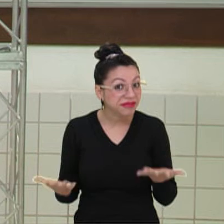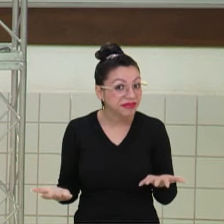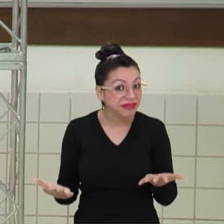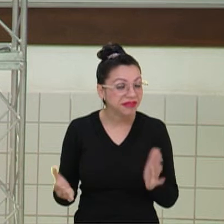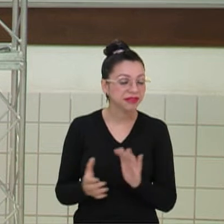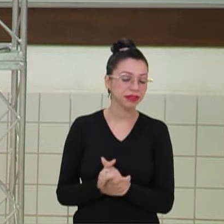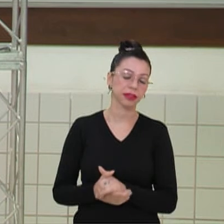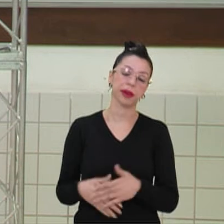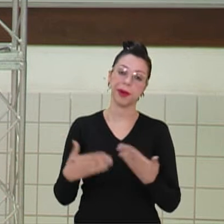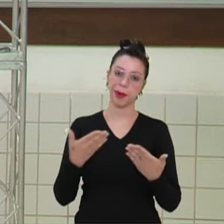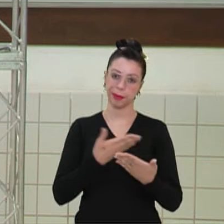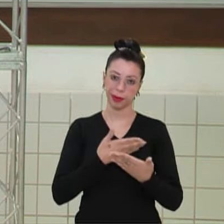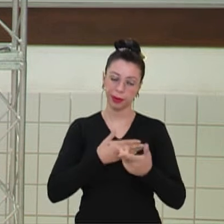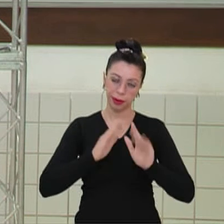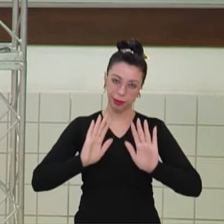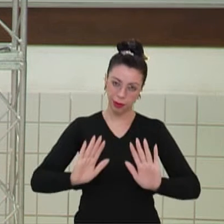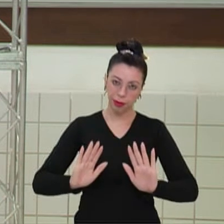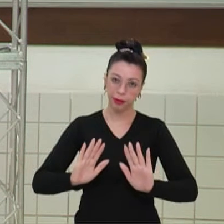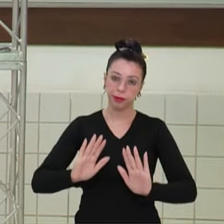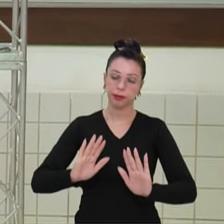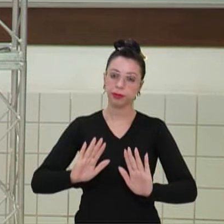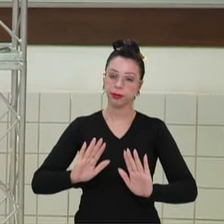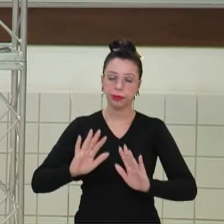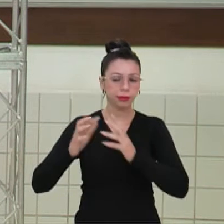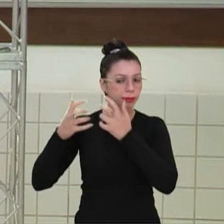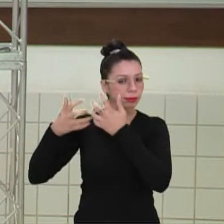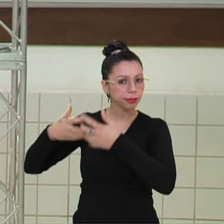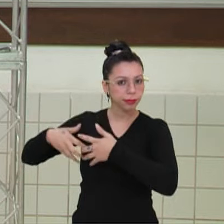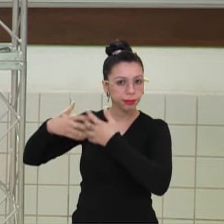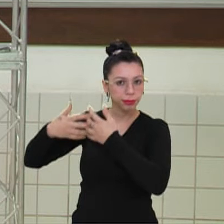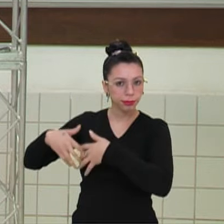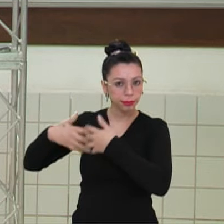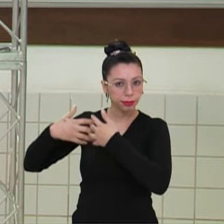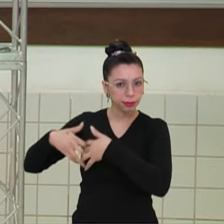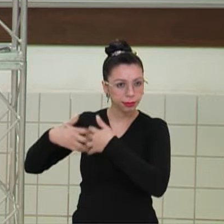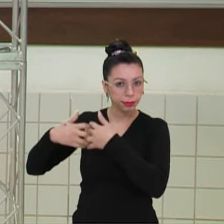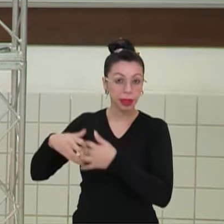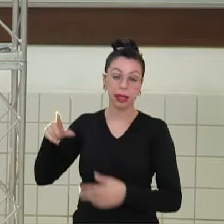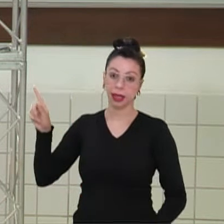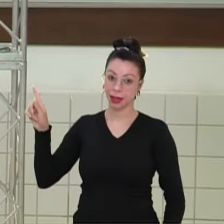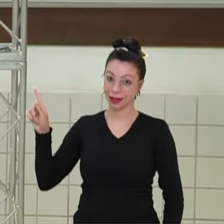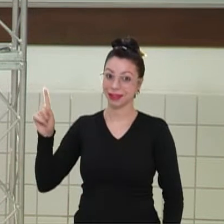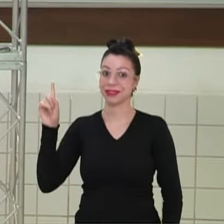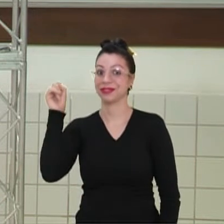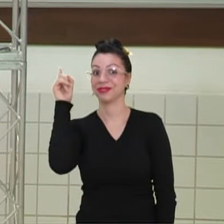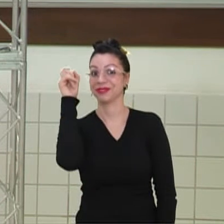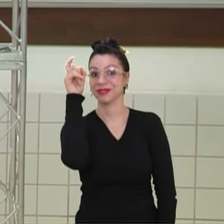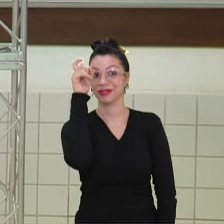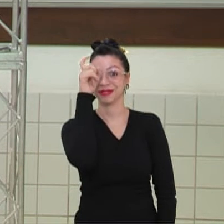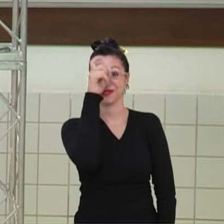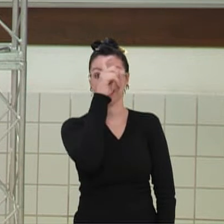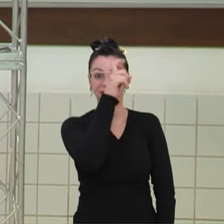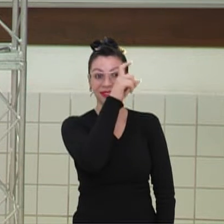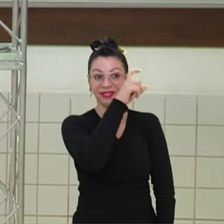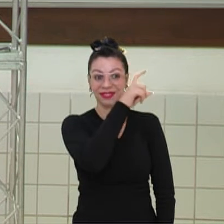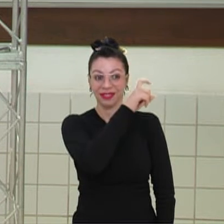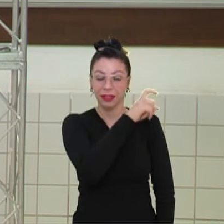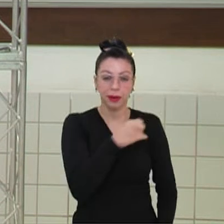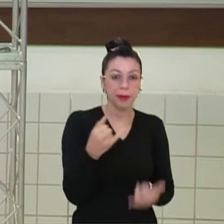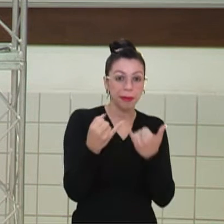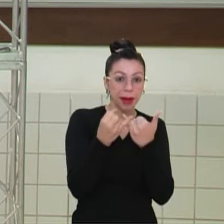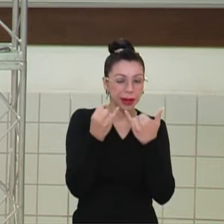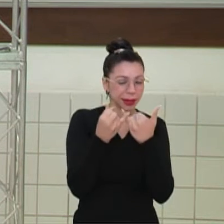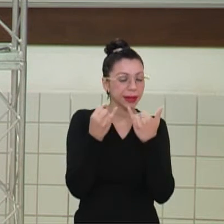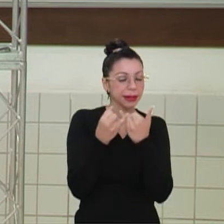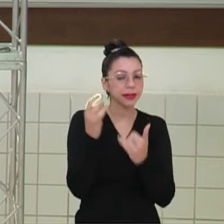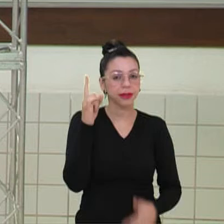2146? Uau! Meu amiguinho, minha amiguinha, pensa aí. Essa é do caroço, né? Essa é, assim, parece difícil.